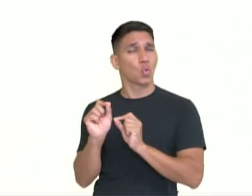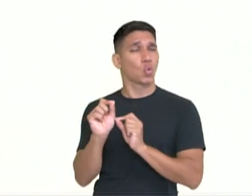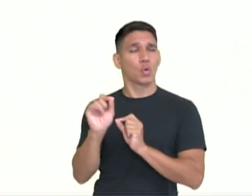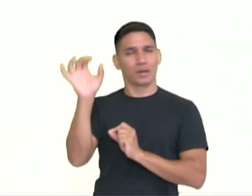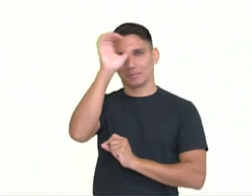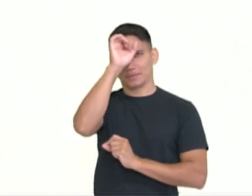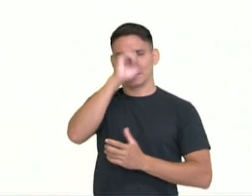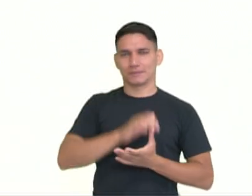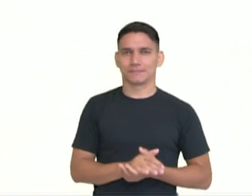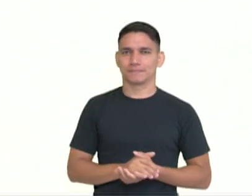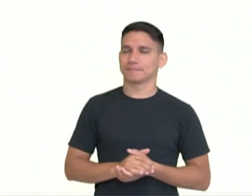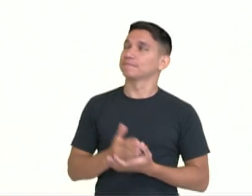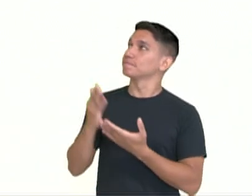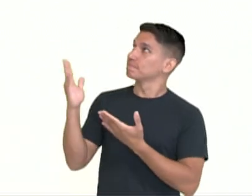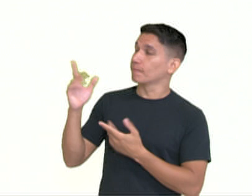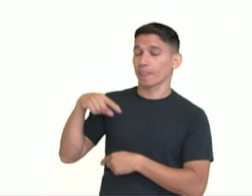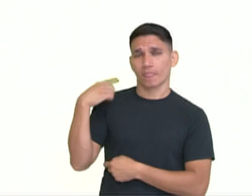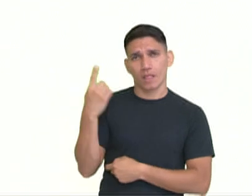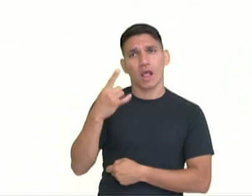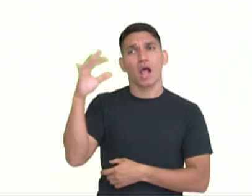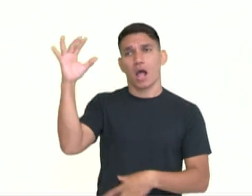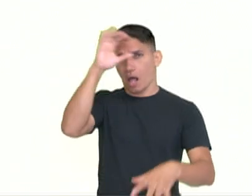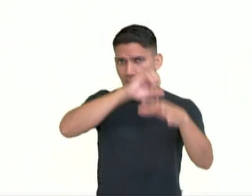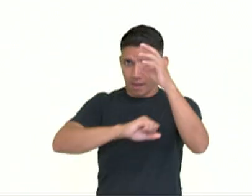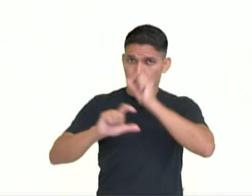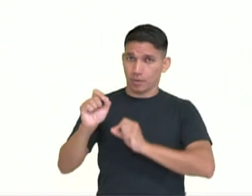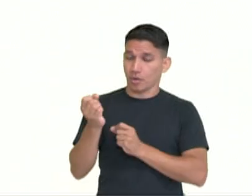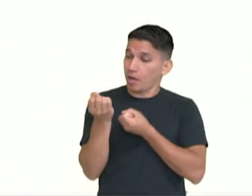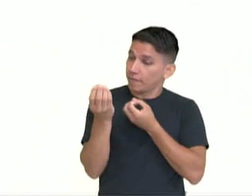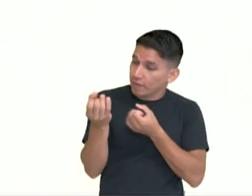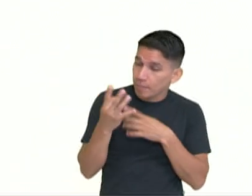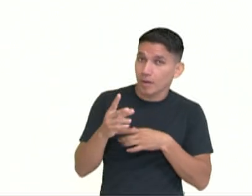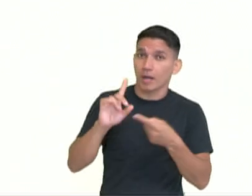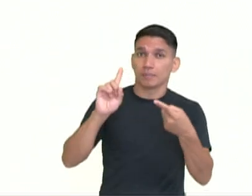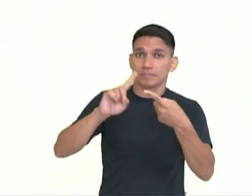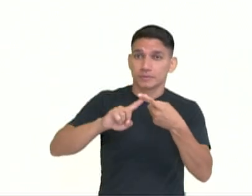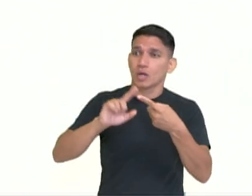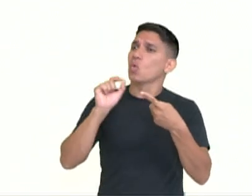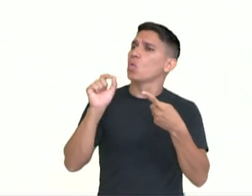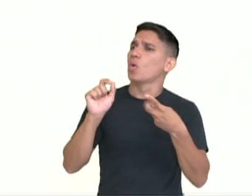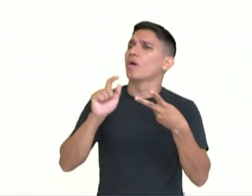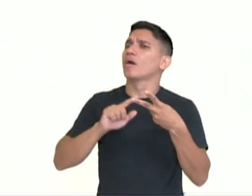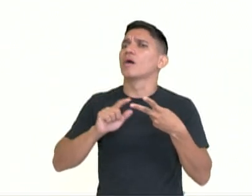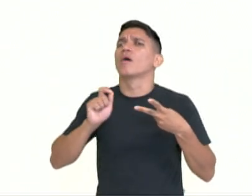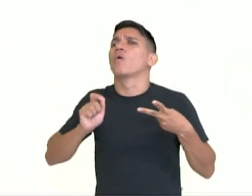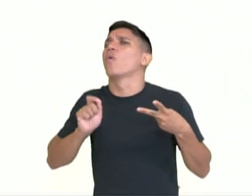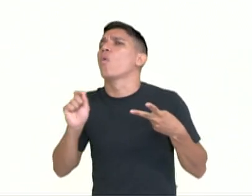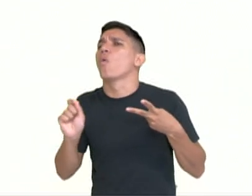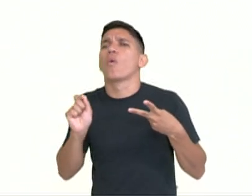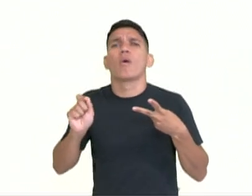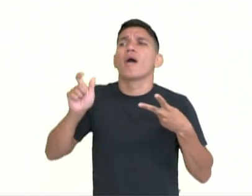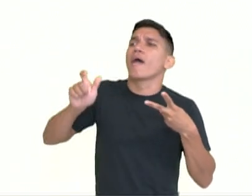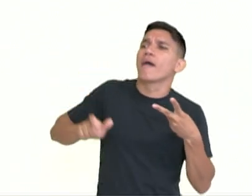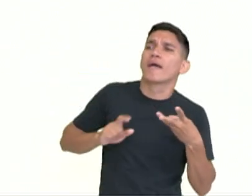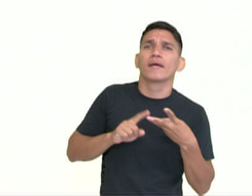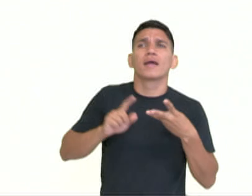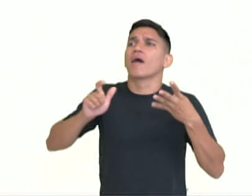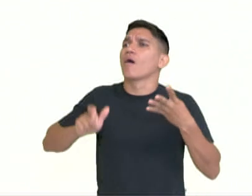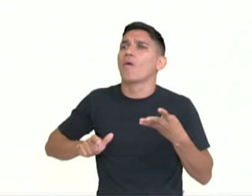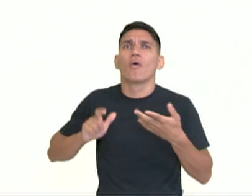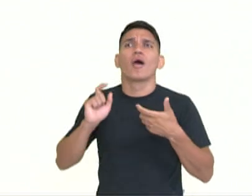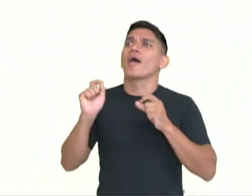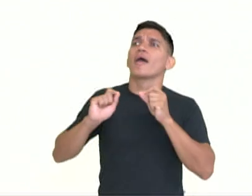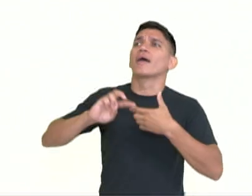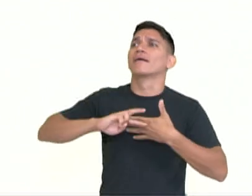recuperar. Aprendemos que a notícia apresenta o que, quando, como, onde, com quem e quais consequências.